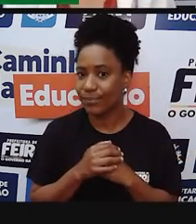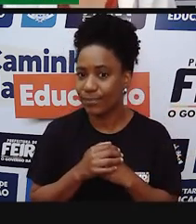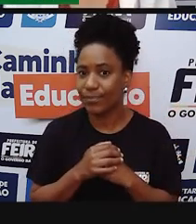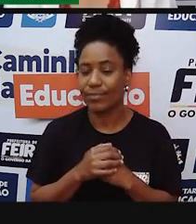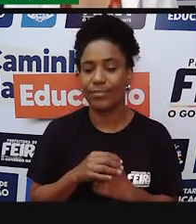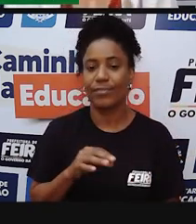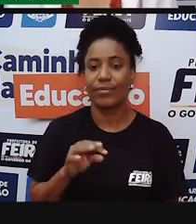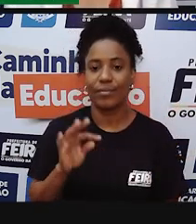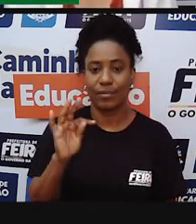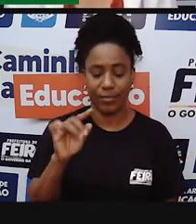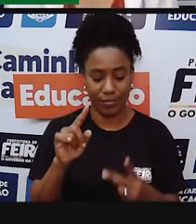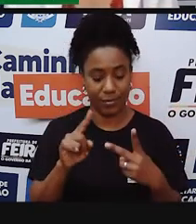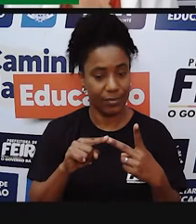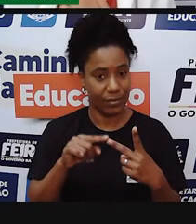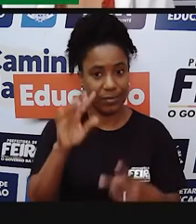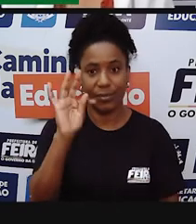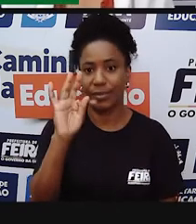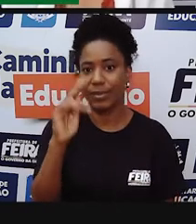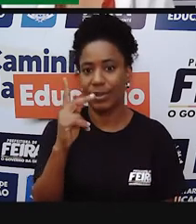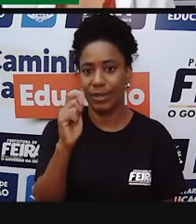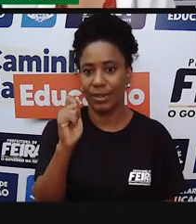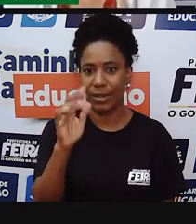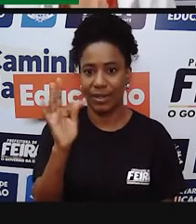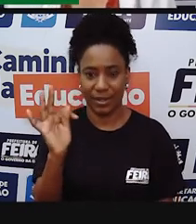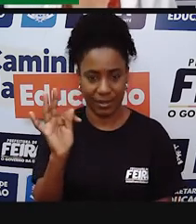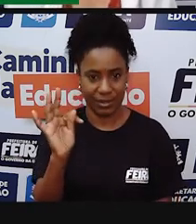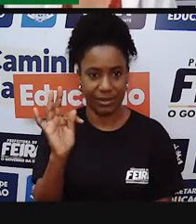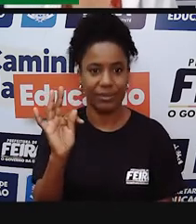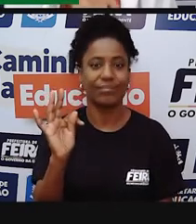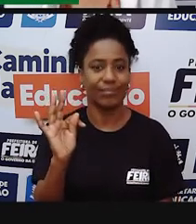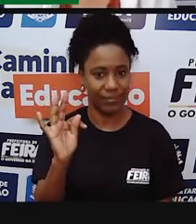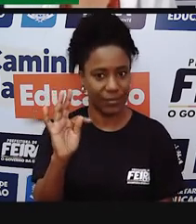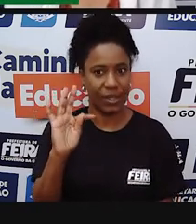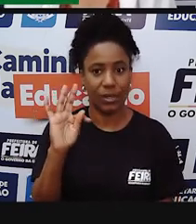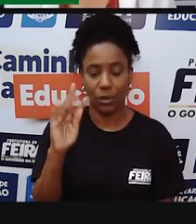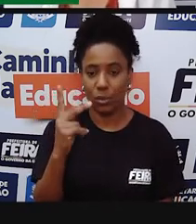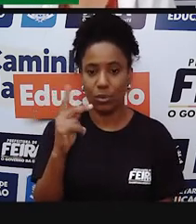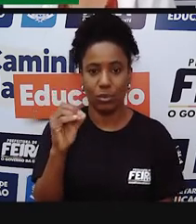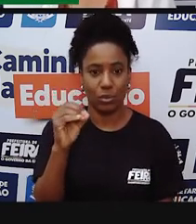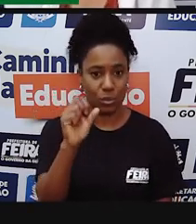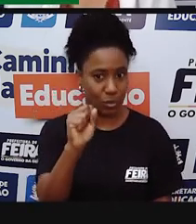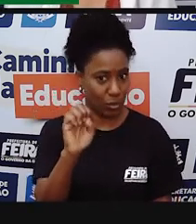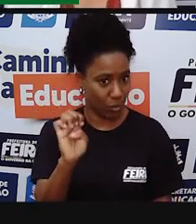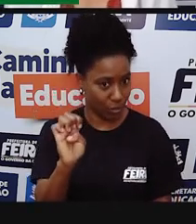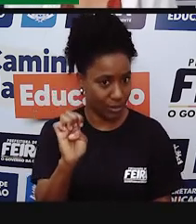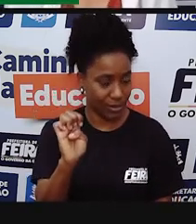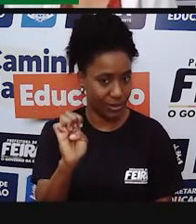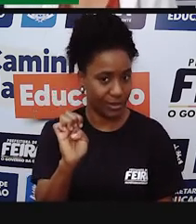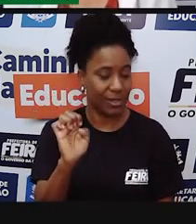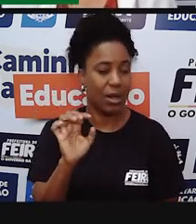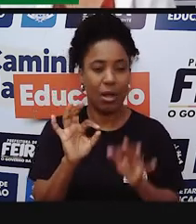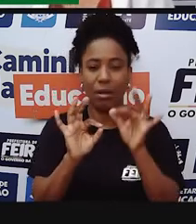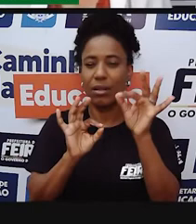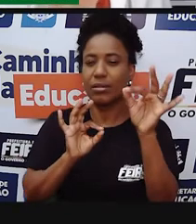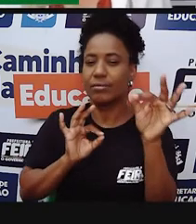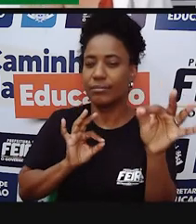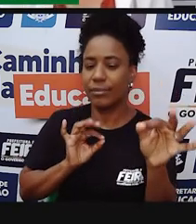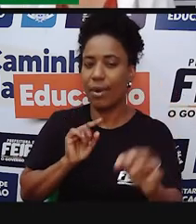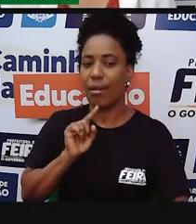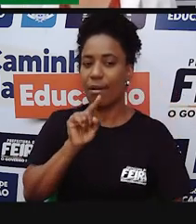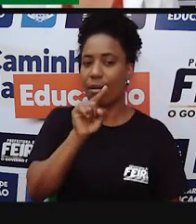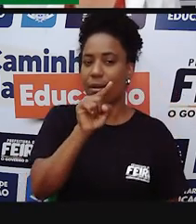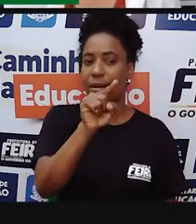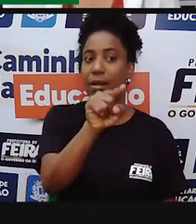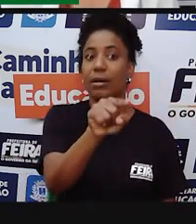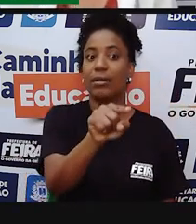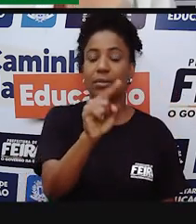eu utilizarei Zé andou longe Power Ok se o dente então